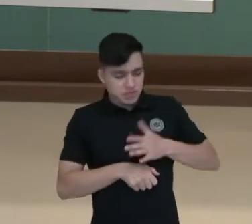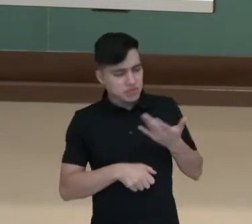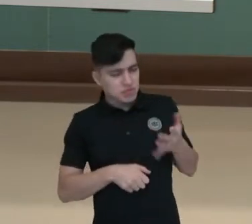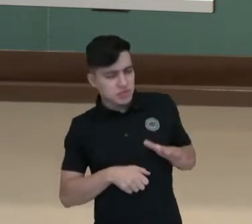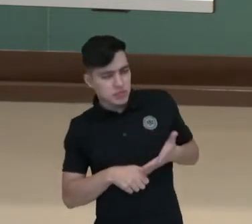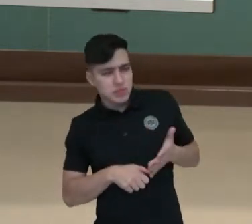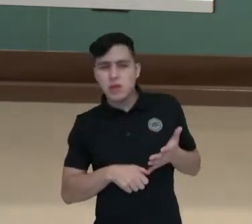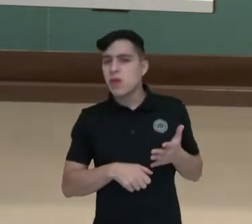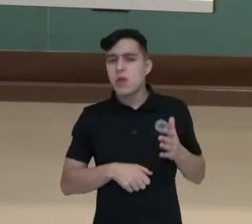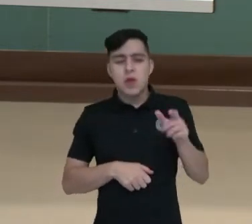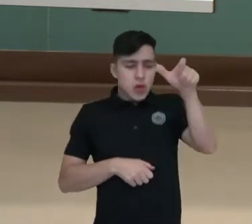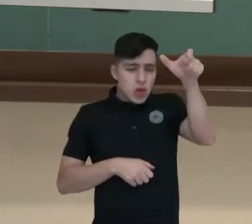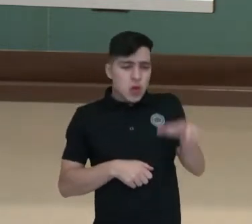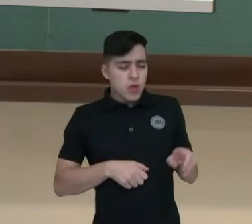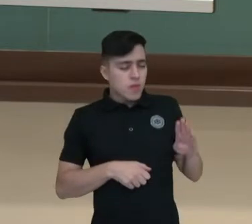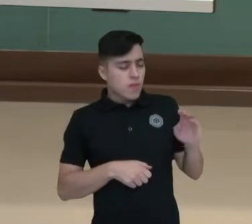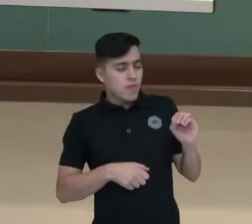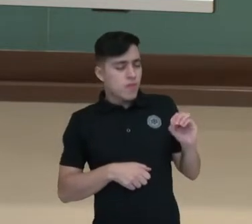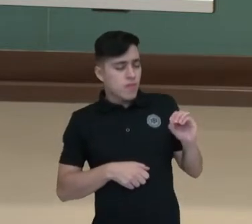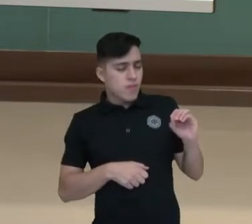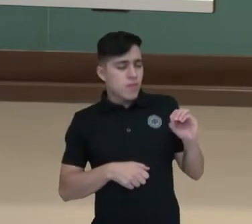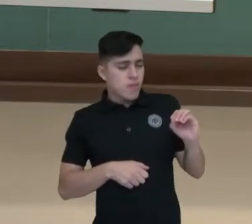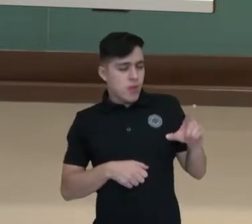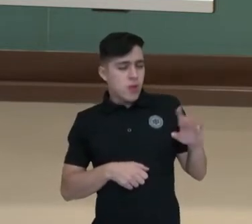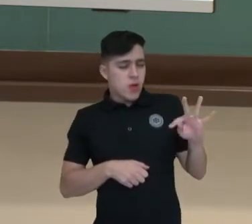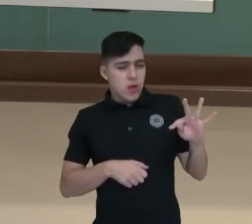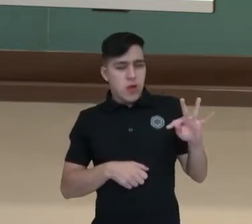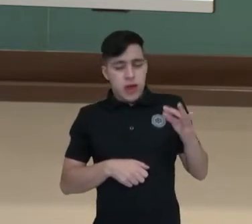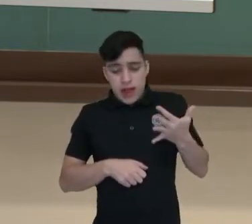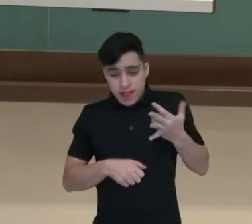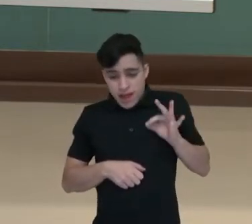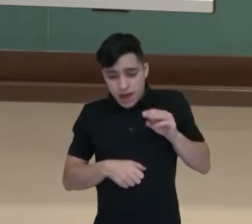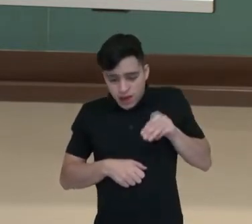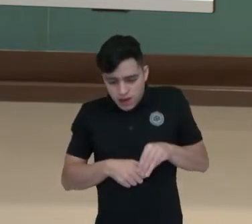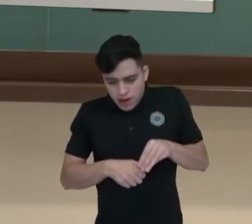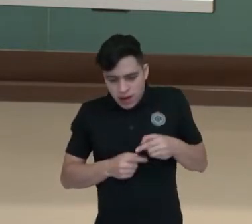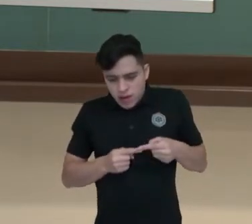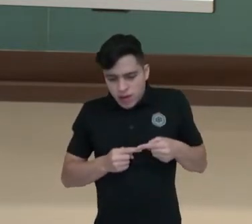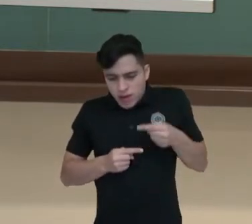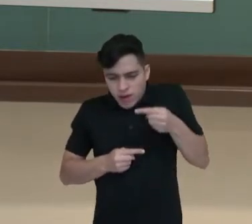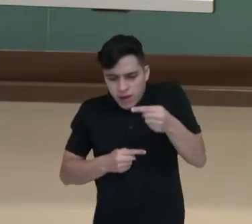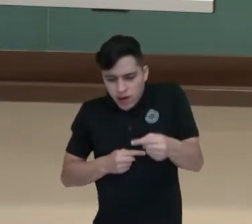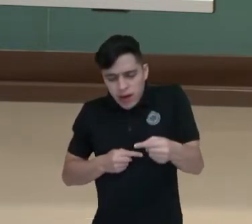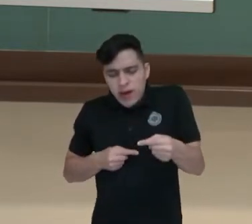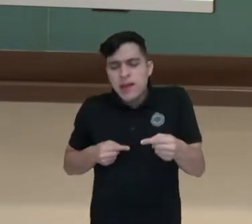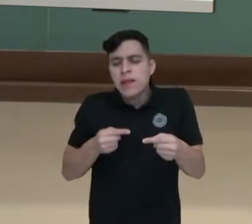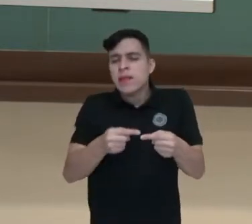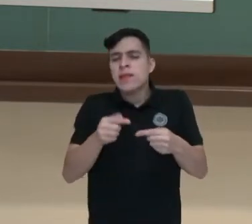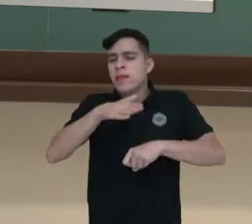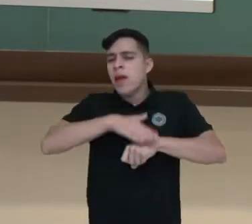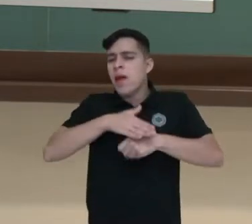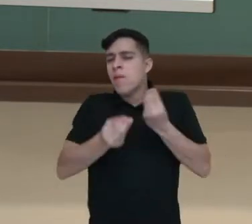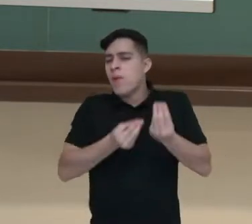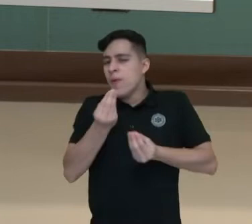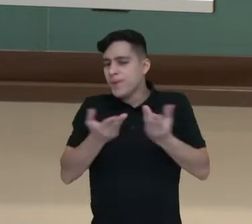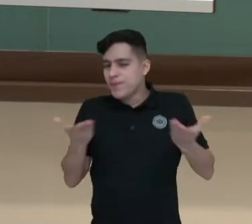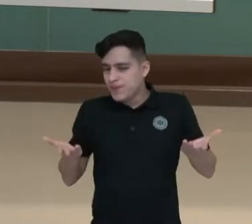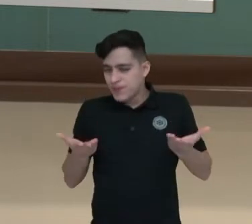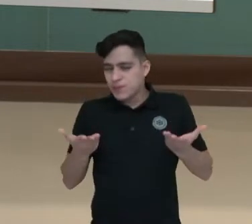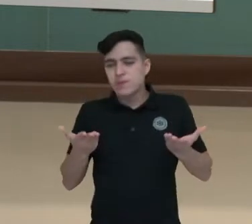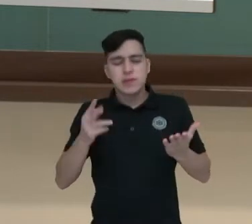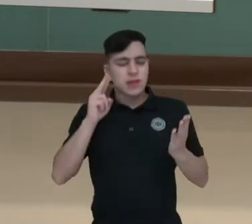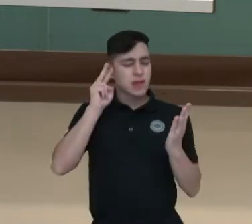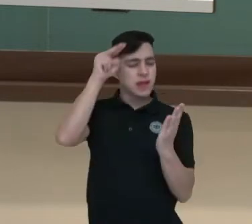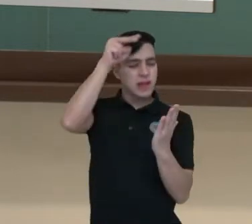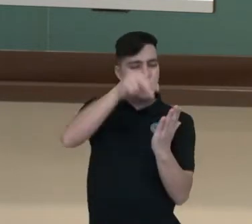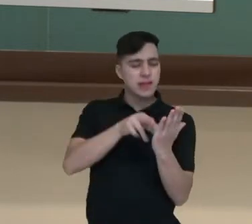média, Bolt percorreu 10 metros nessa prova? Então pensem, pessoal, releiam a informação e